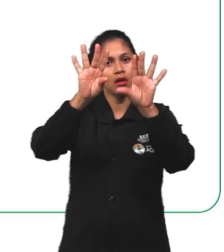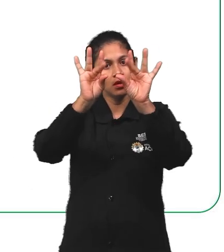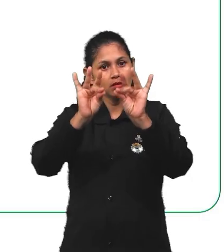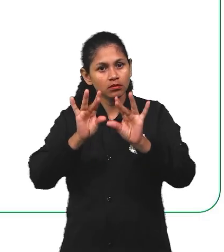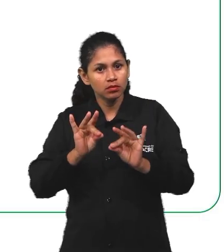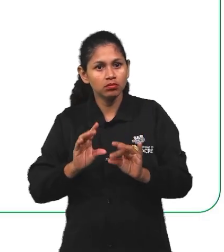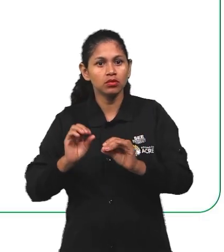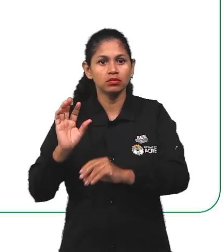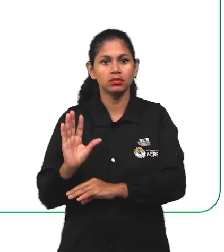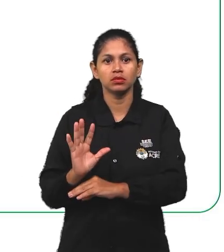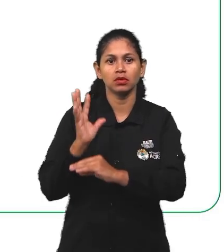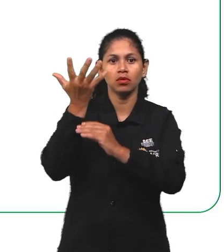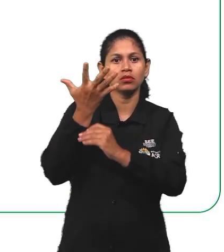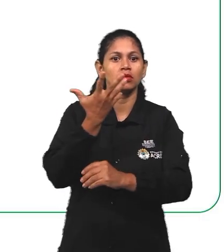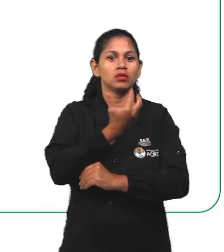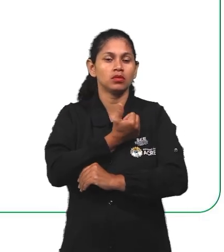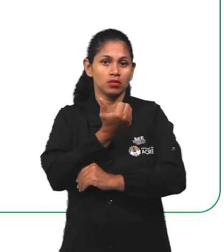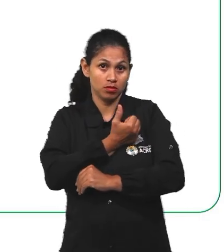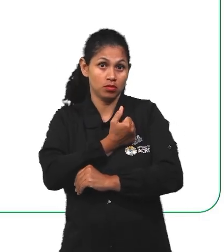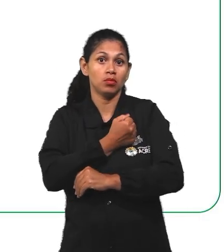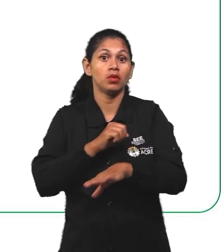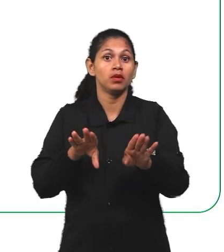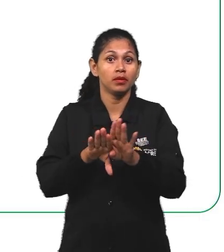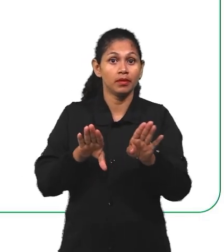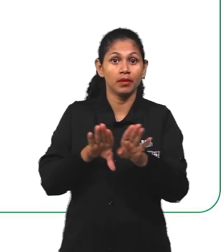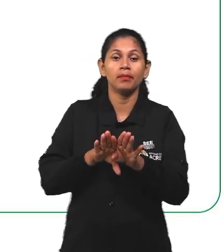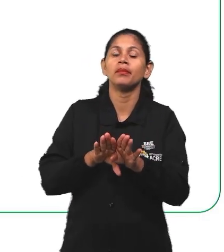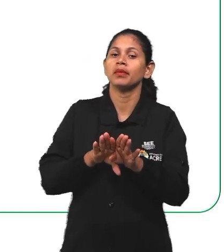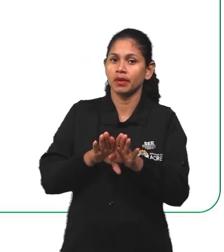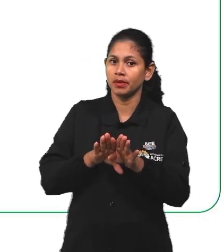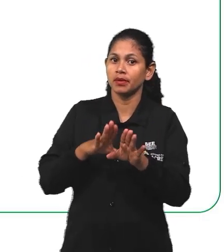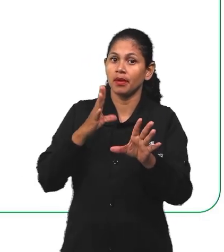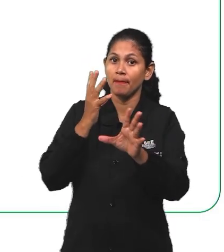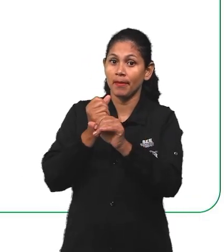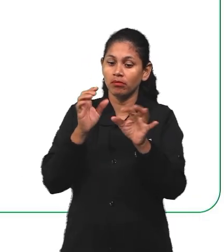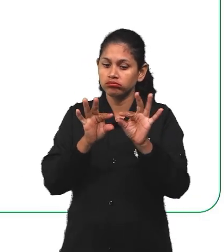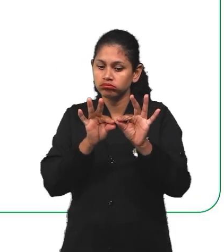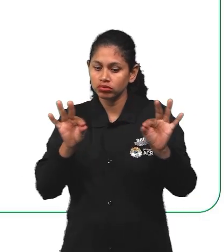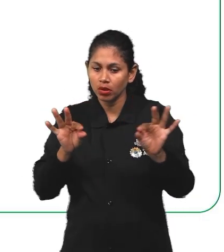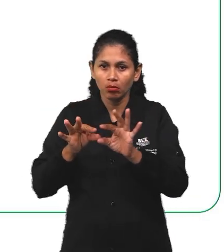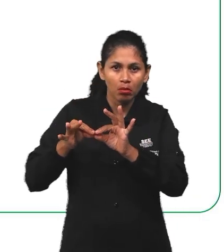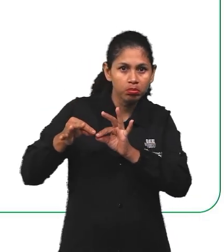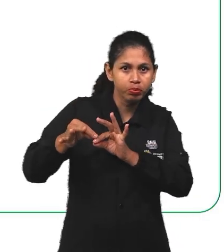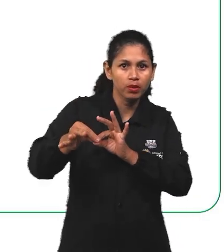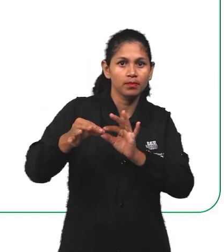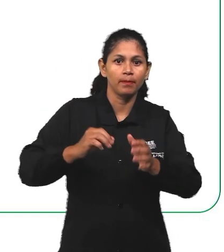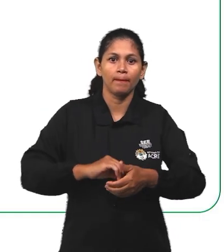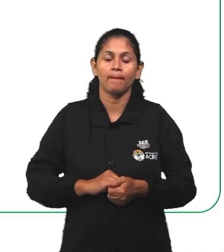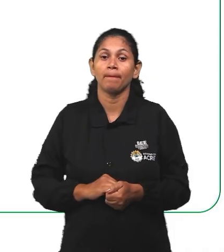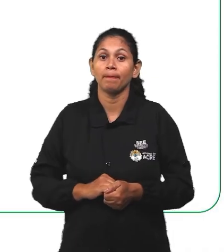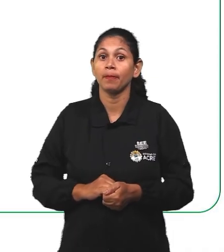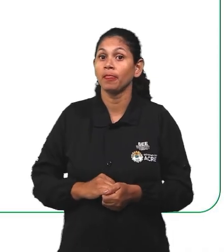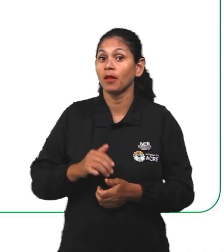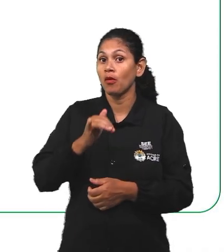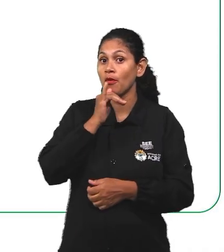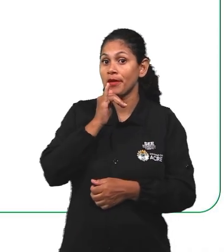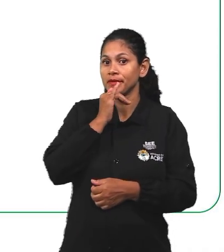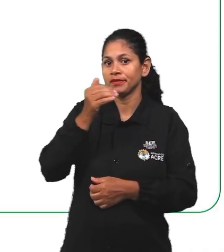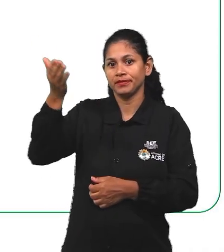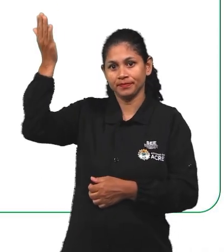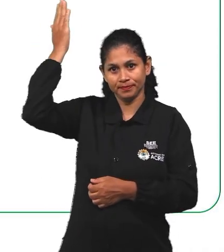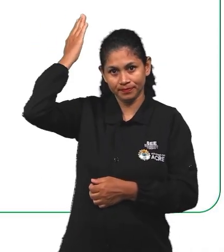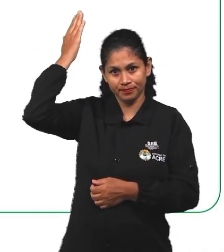e unidades de medida. No exemplo que nós tivemos aí do ônibus, observe que o comprimento é